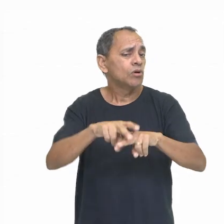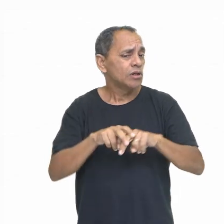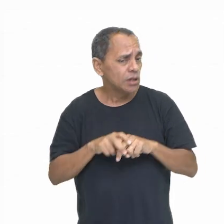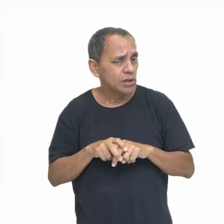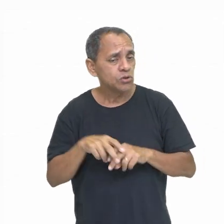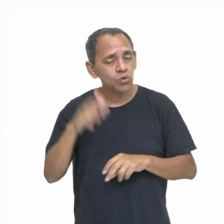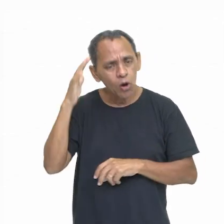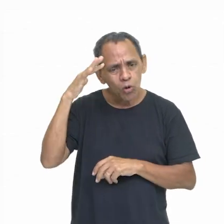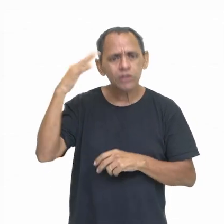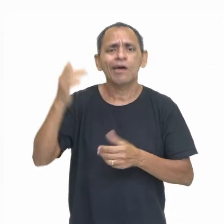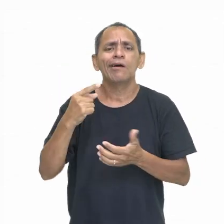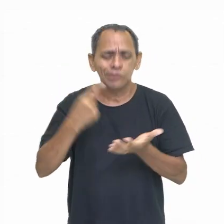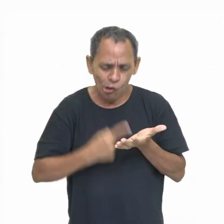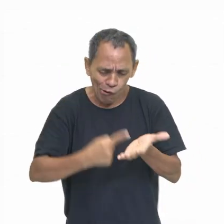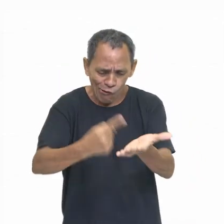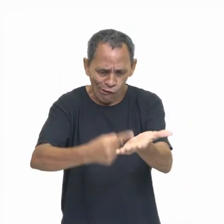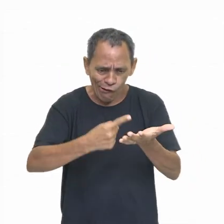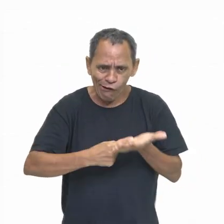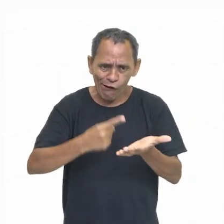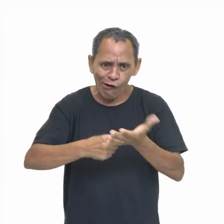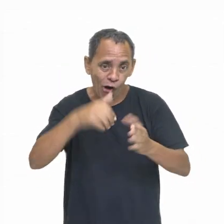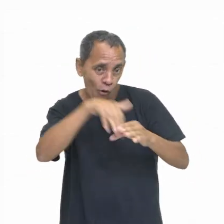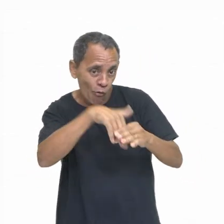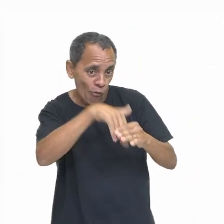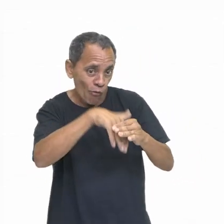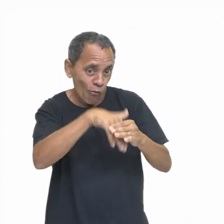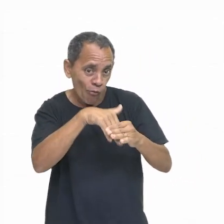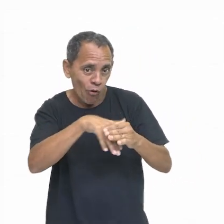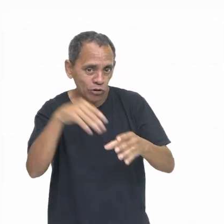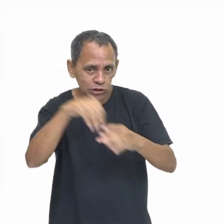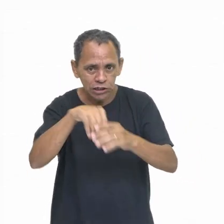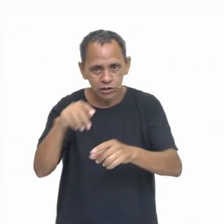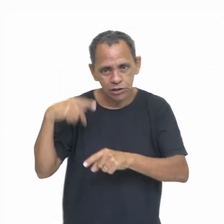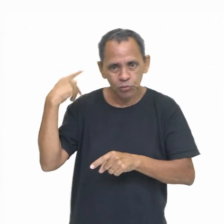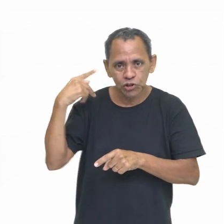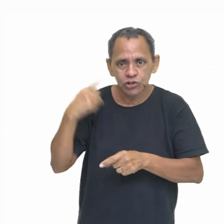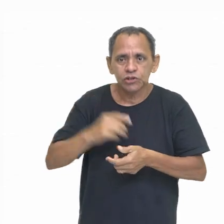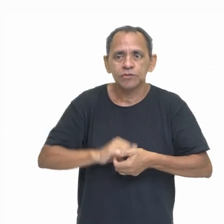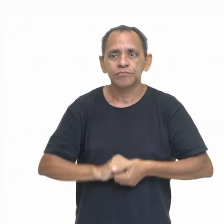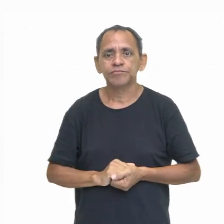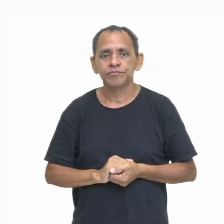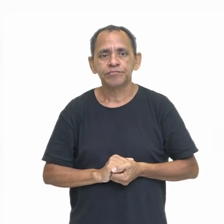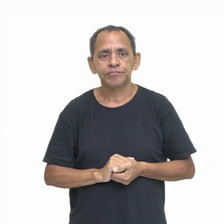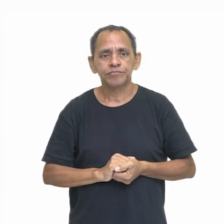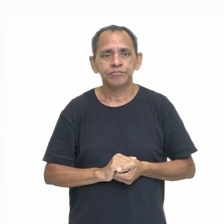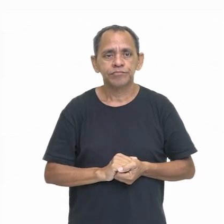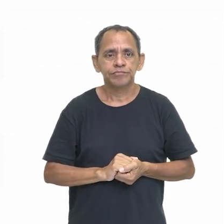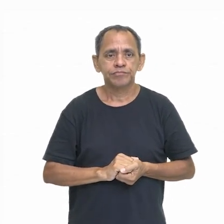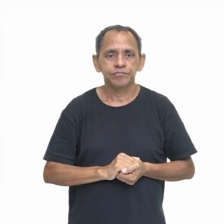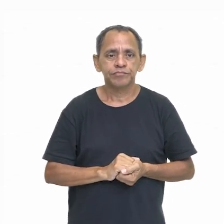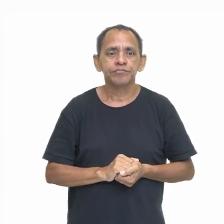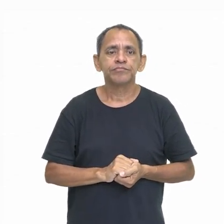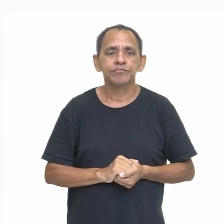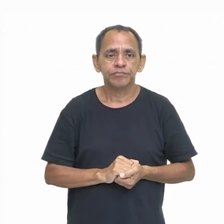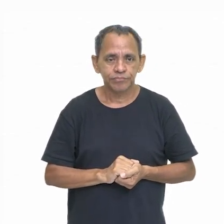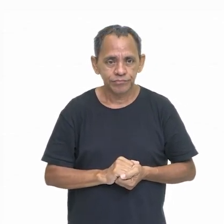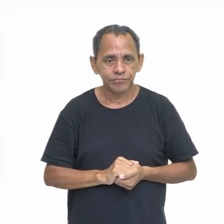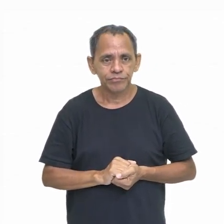votos, tá dentro dessa questão da política, ok? Desafios